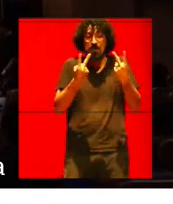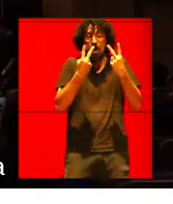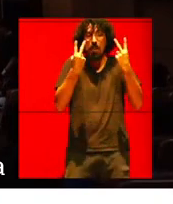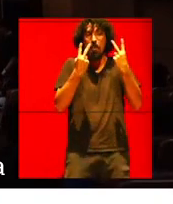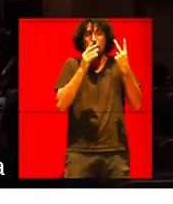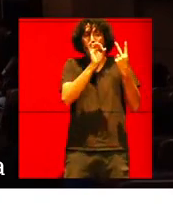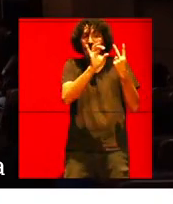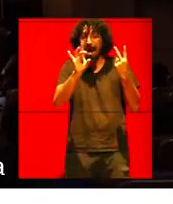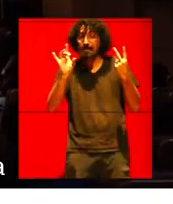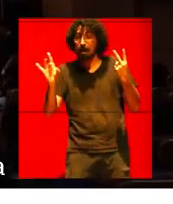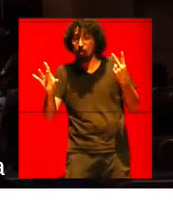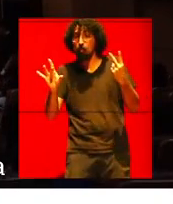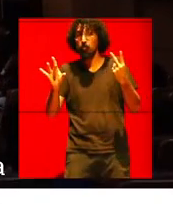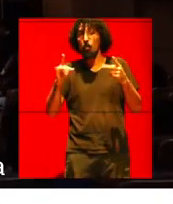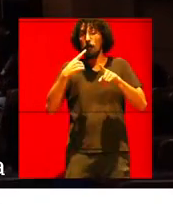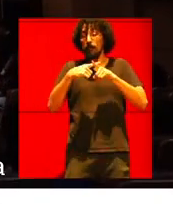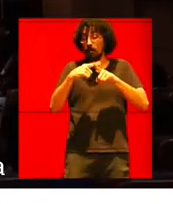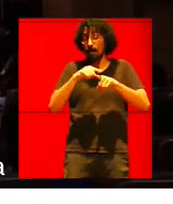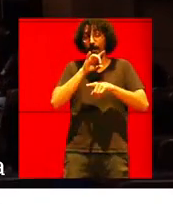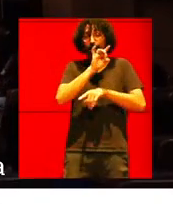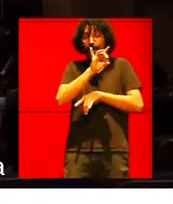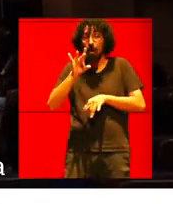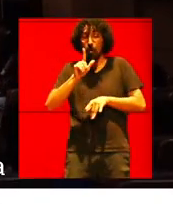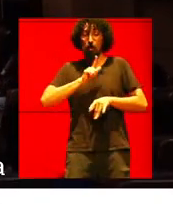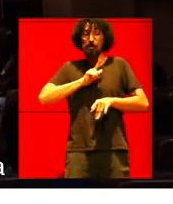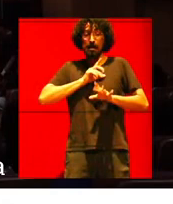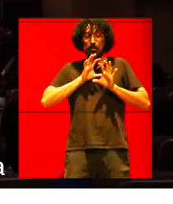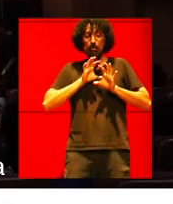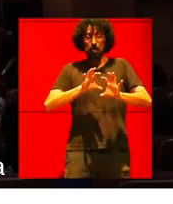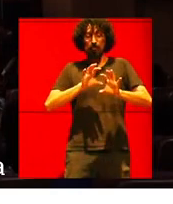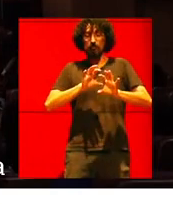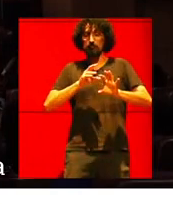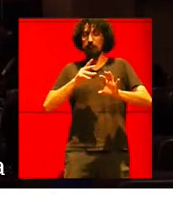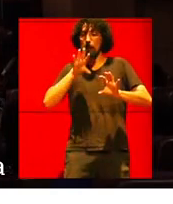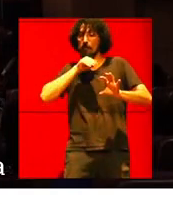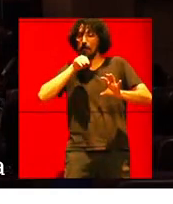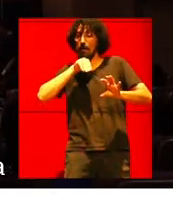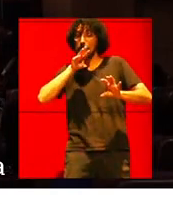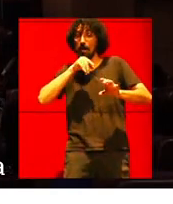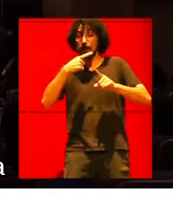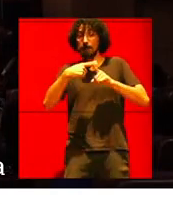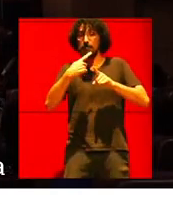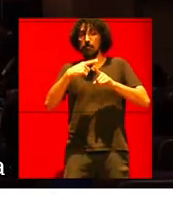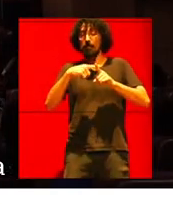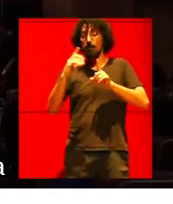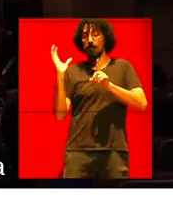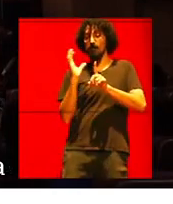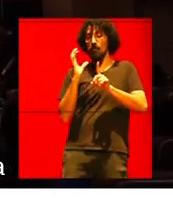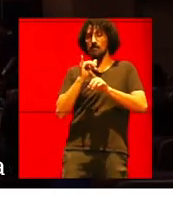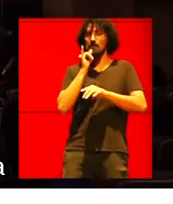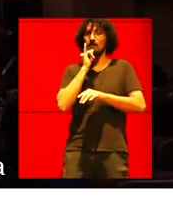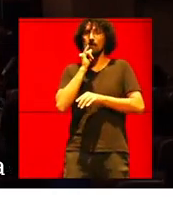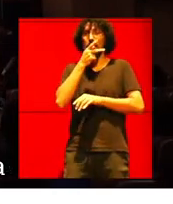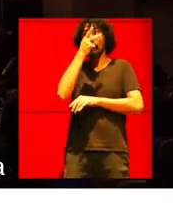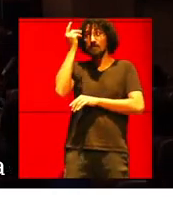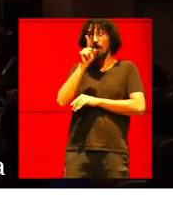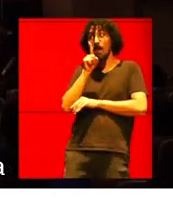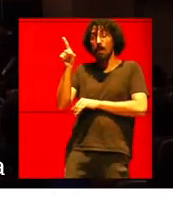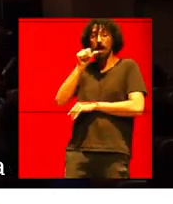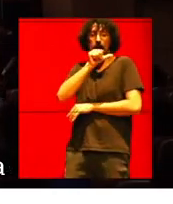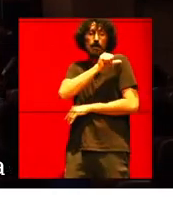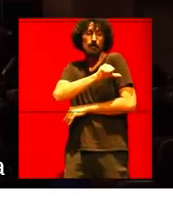né? Seja situacional, geográfica. Uma pessoa que é lá do Rio de Janeiro, ela fala diferente